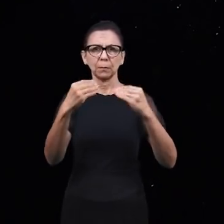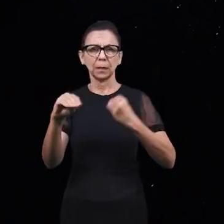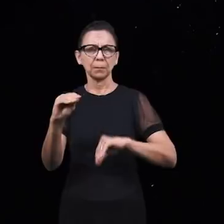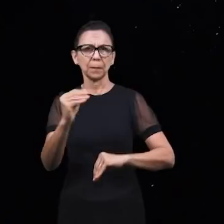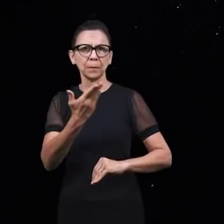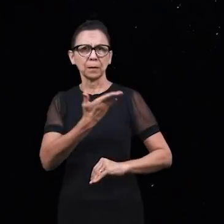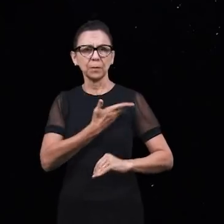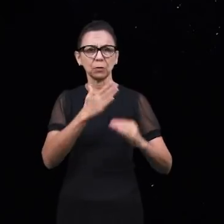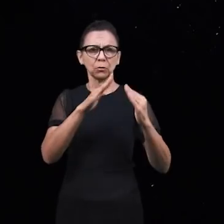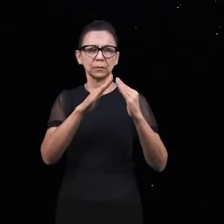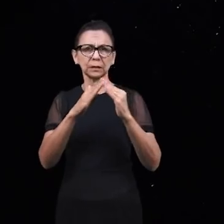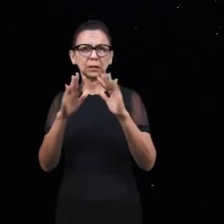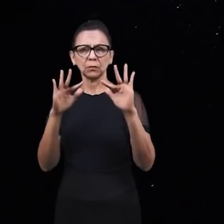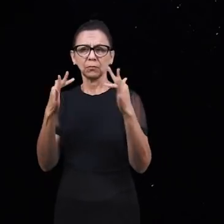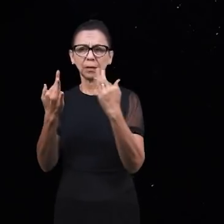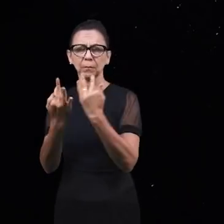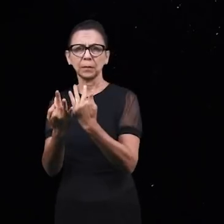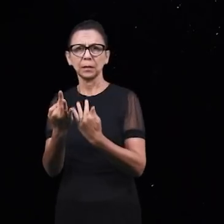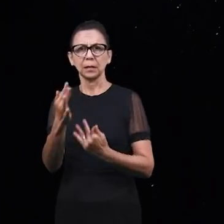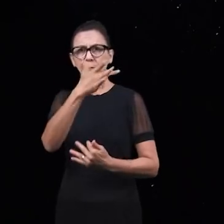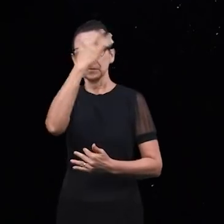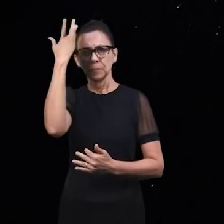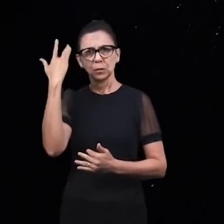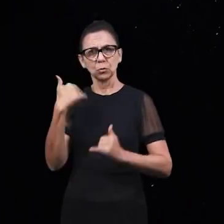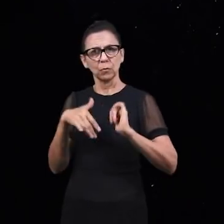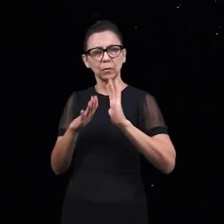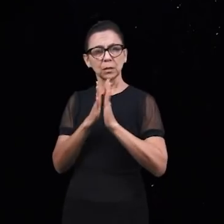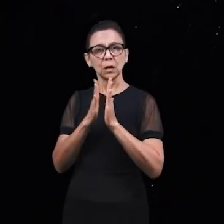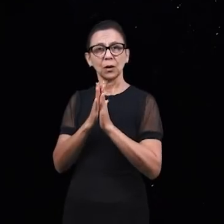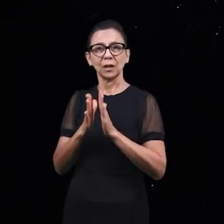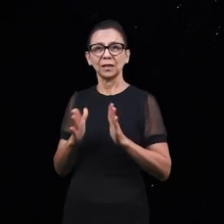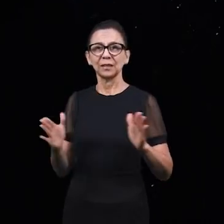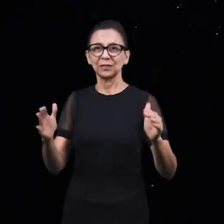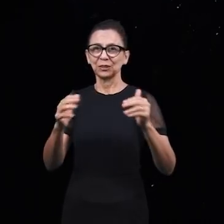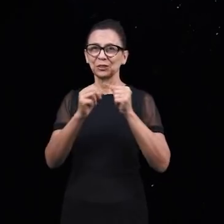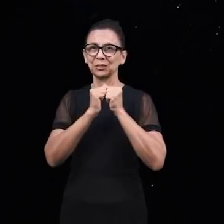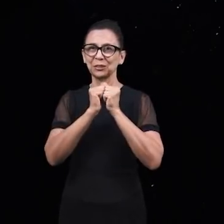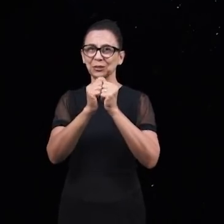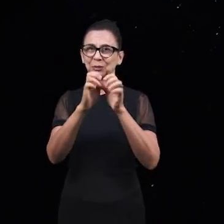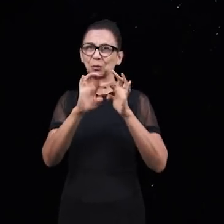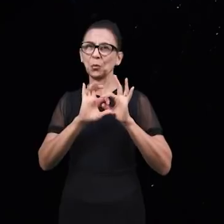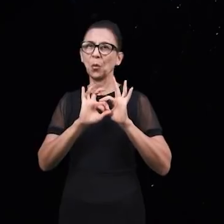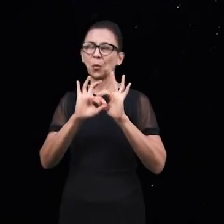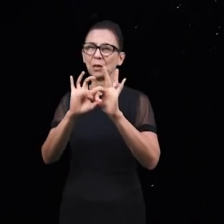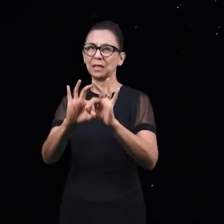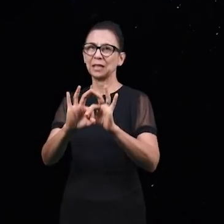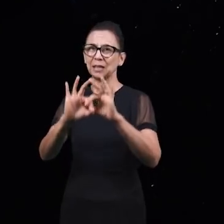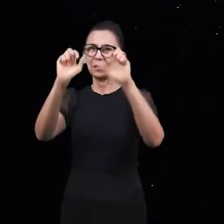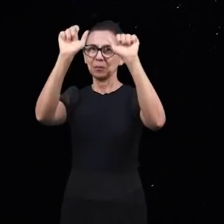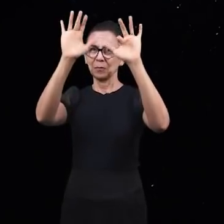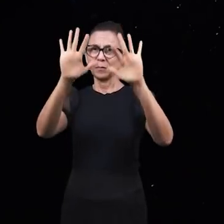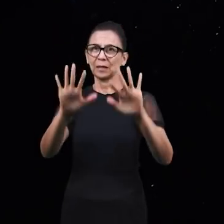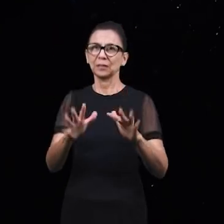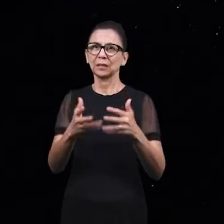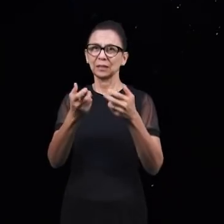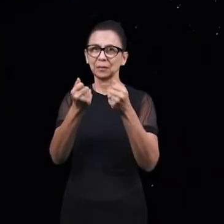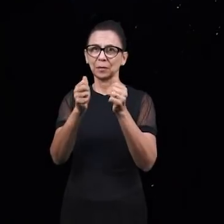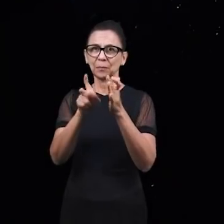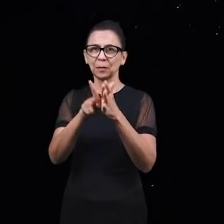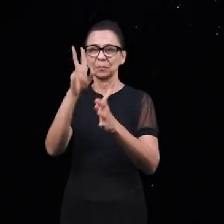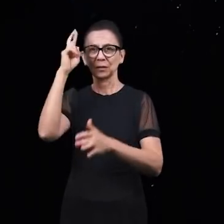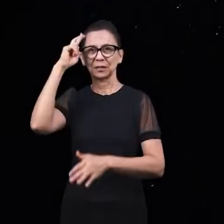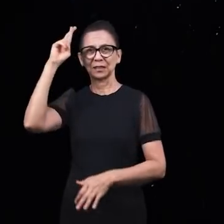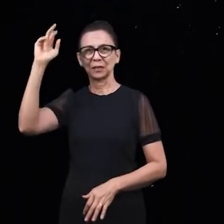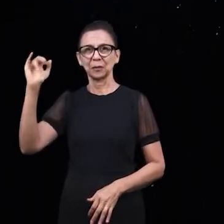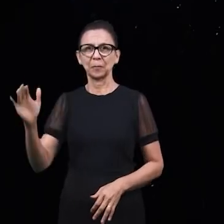para amigos, vizinhos, parentes, pessoas por quem você está orando. E juntos receberemos uma grande bênção